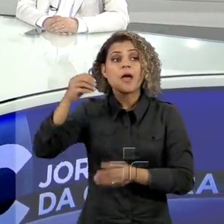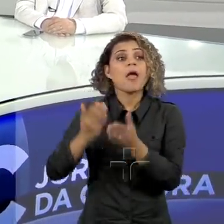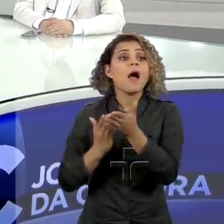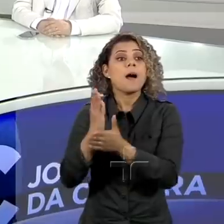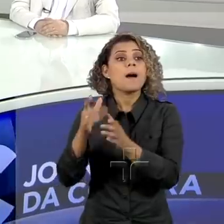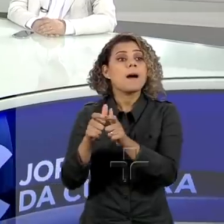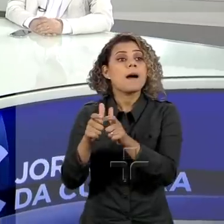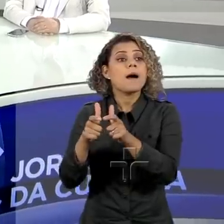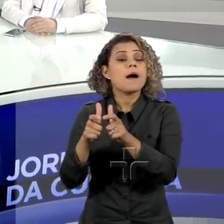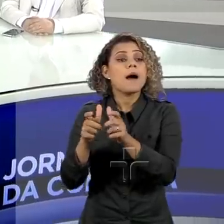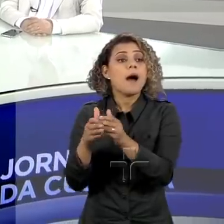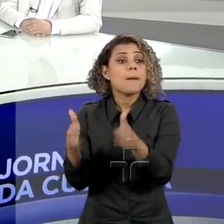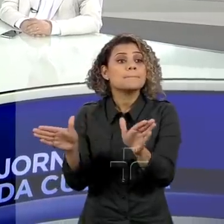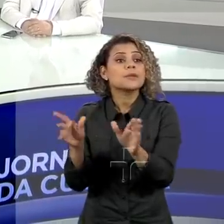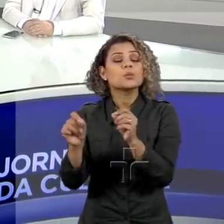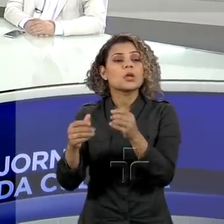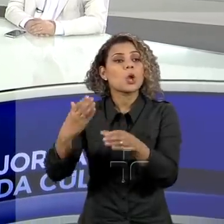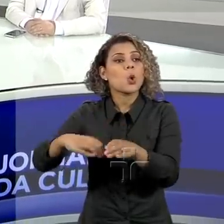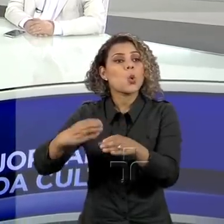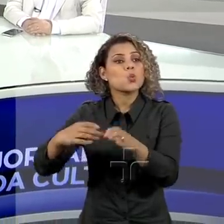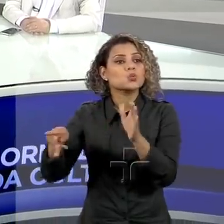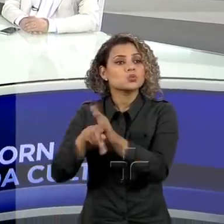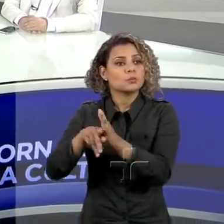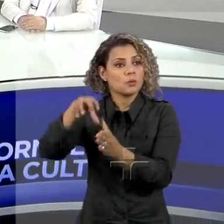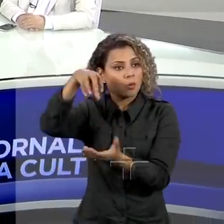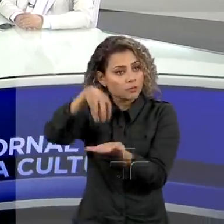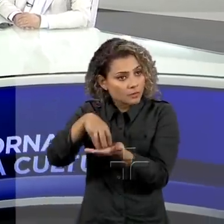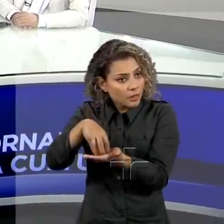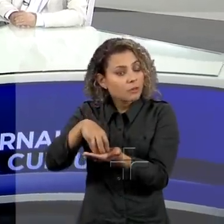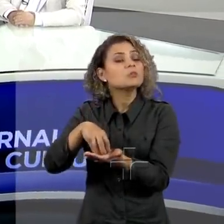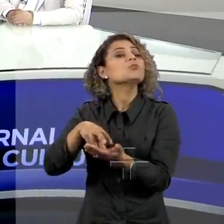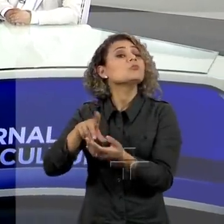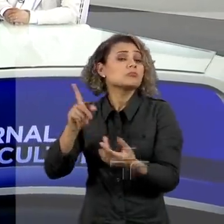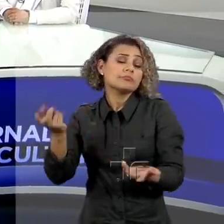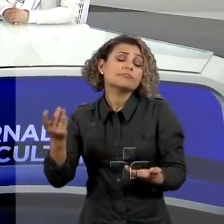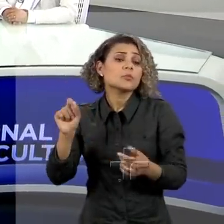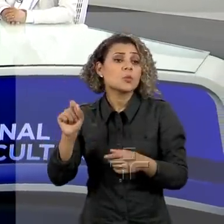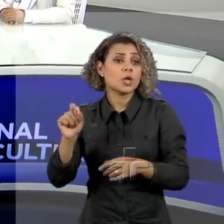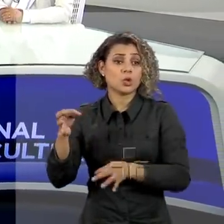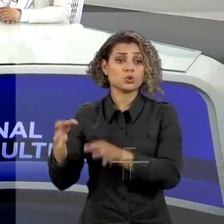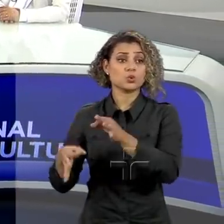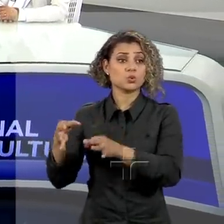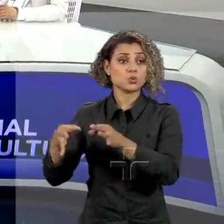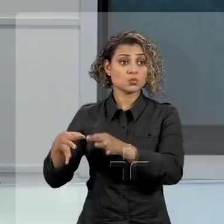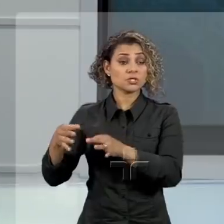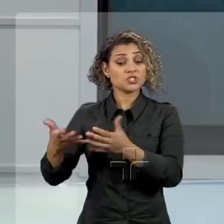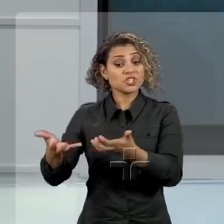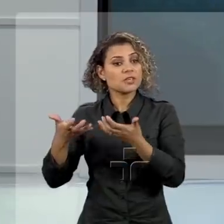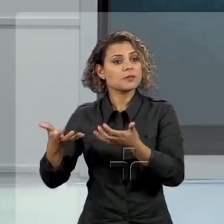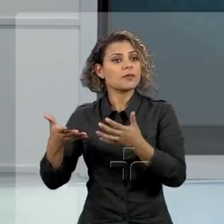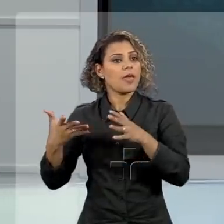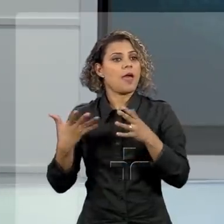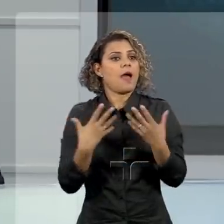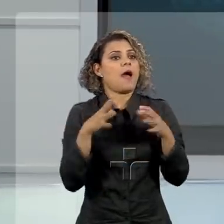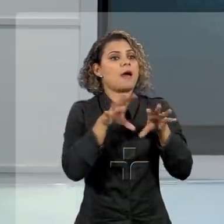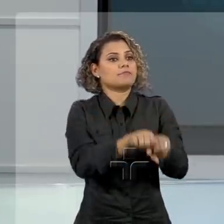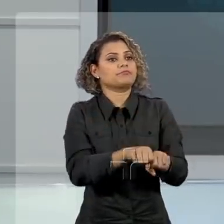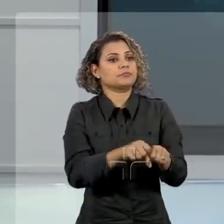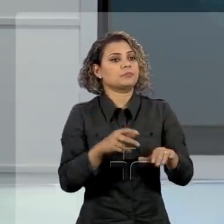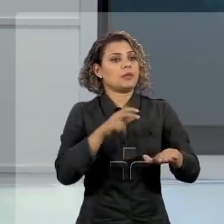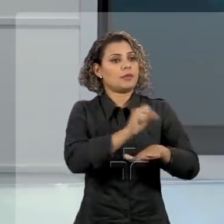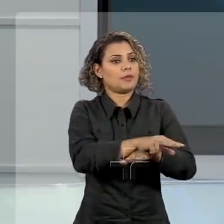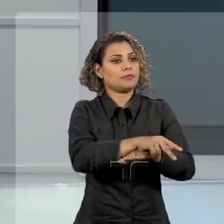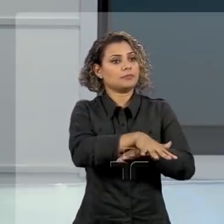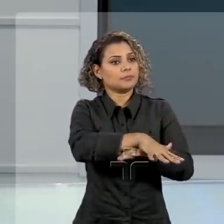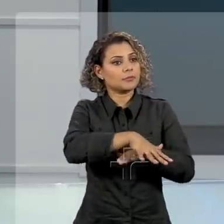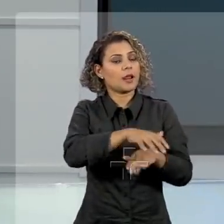para escolher quem será, quer dizer, é a meritocracia da meritocracia, né? É um juiz que se dispõe a assumir a Operação Lava Jato. É um